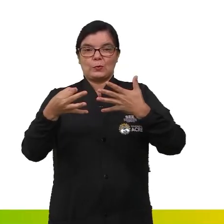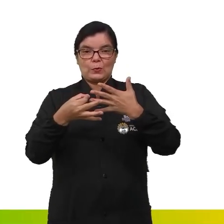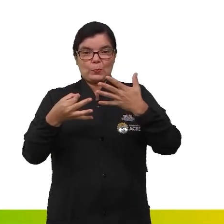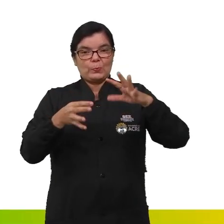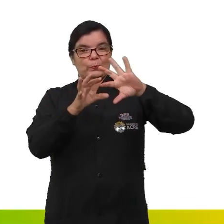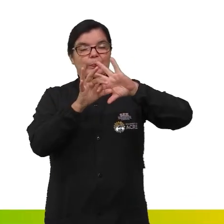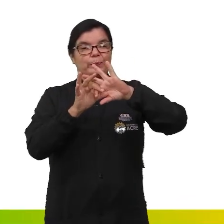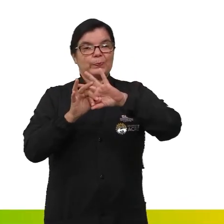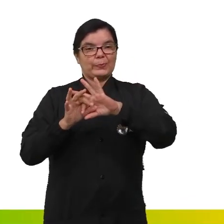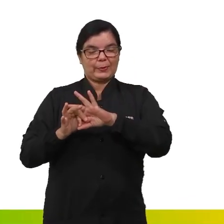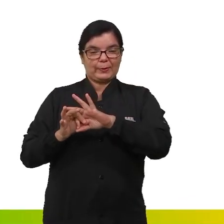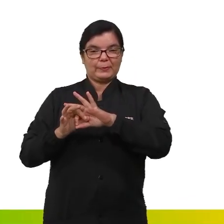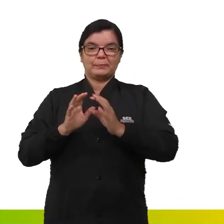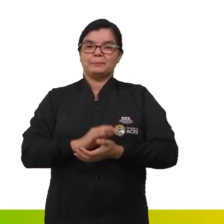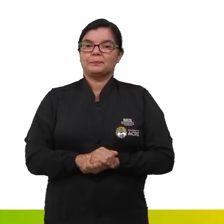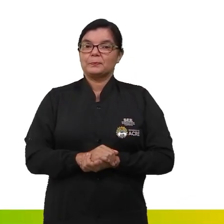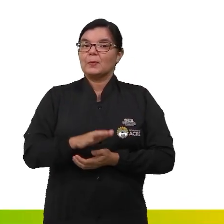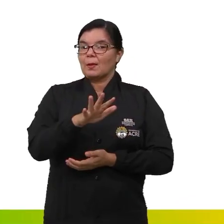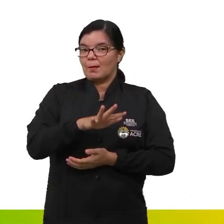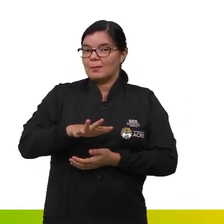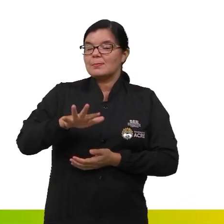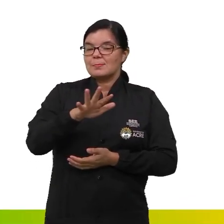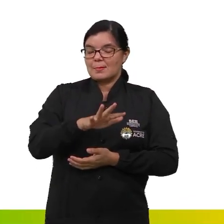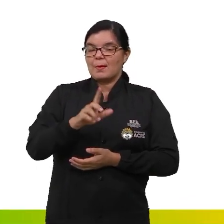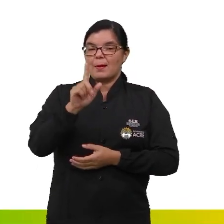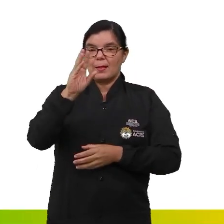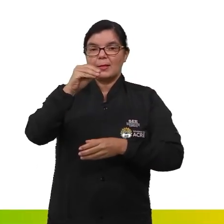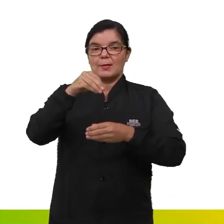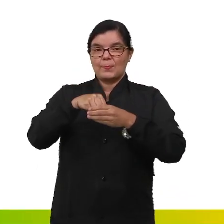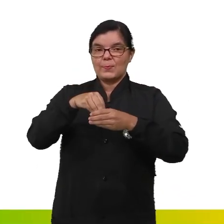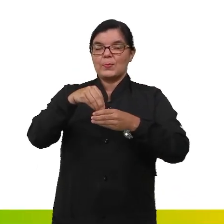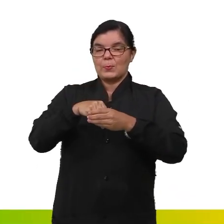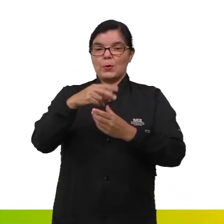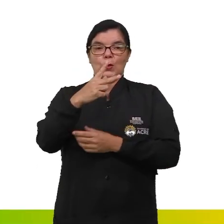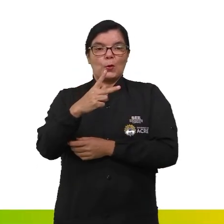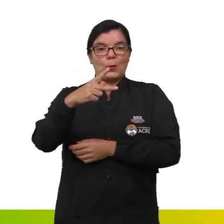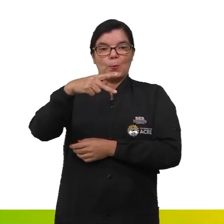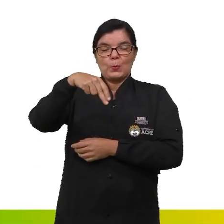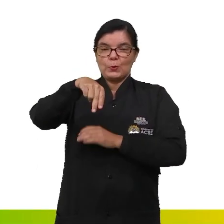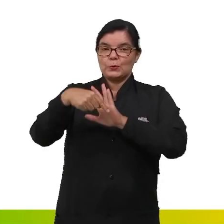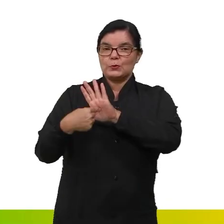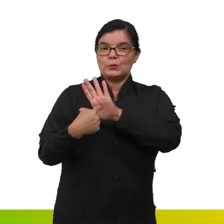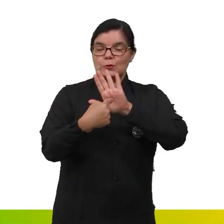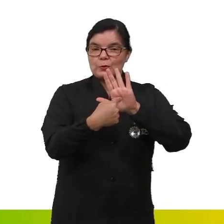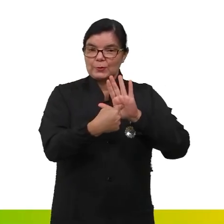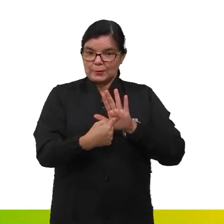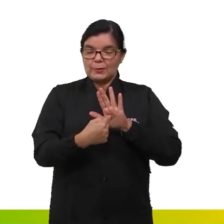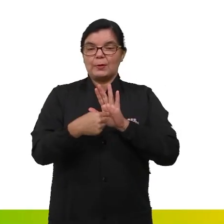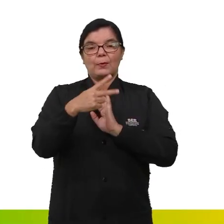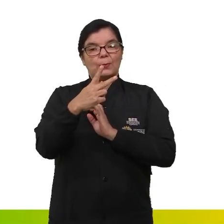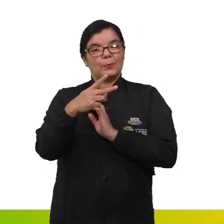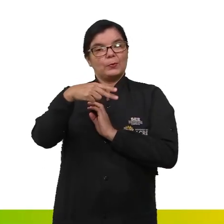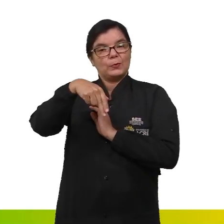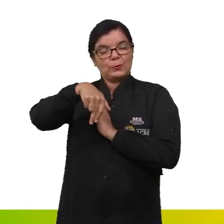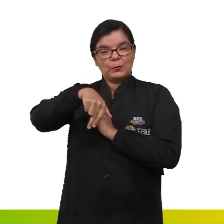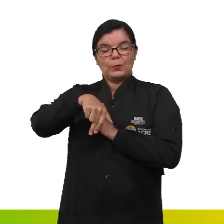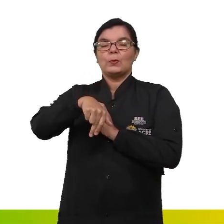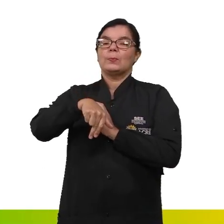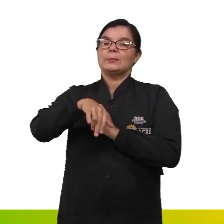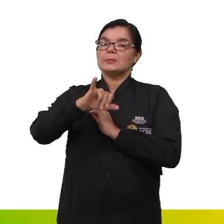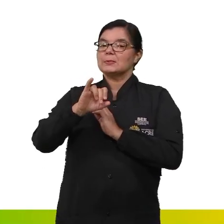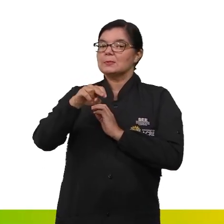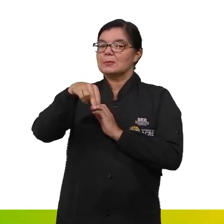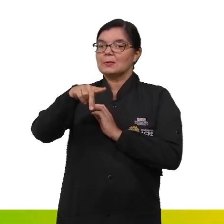o elemento coesivo. Geralmente, ela é empregada por meio de pronomes demonstrativos e indefinidos. Olha